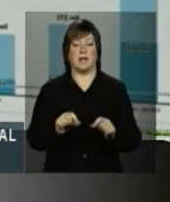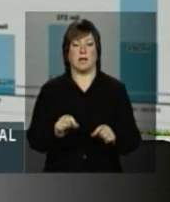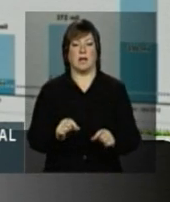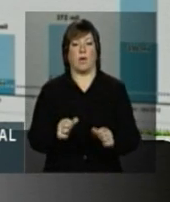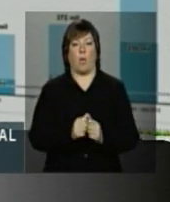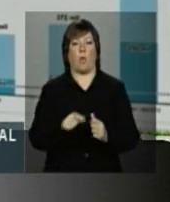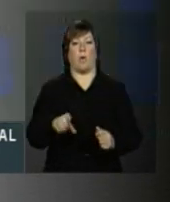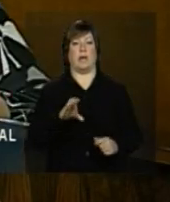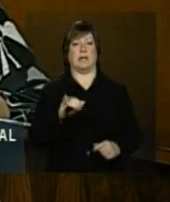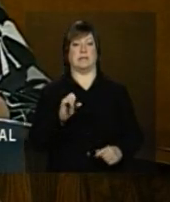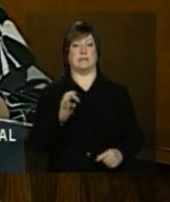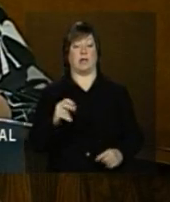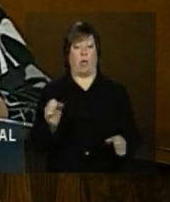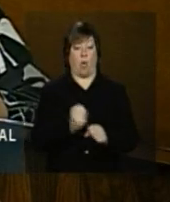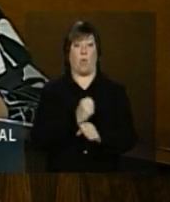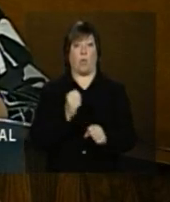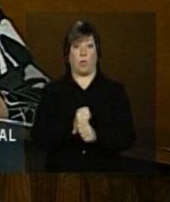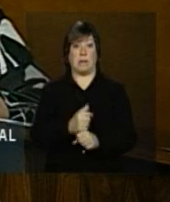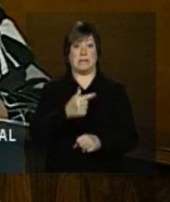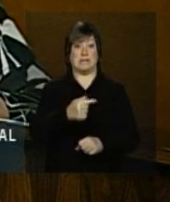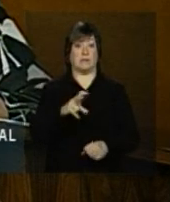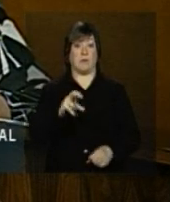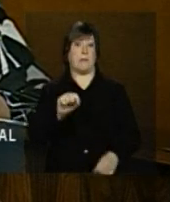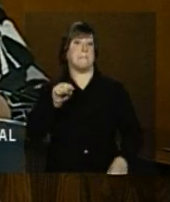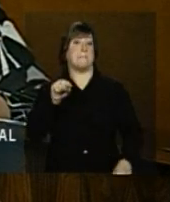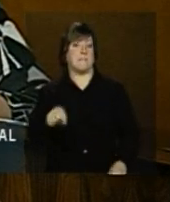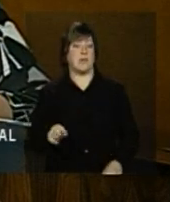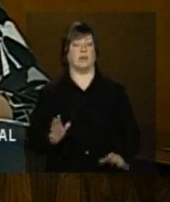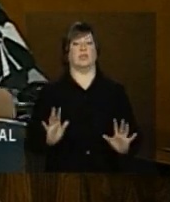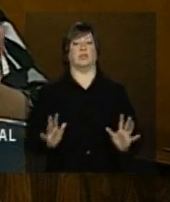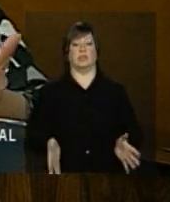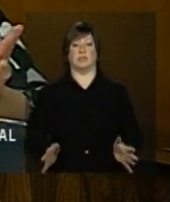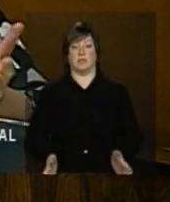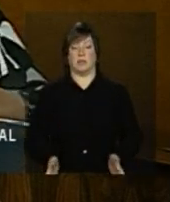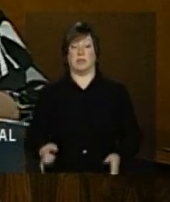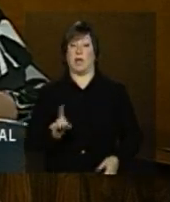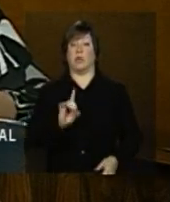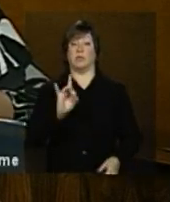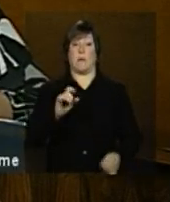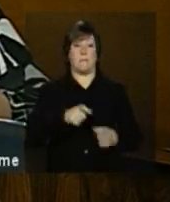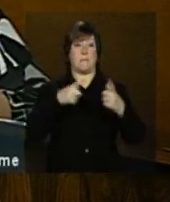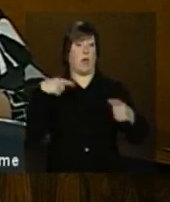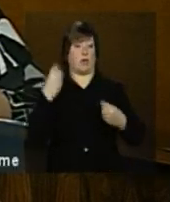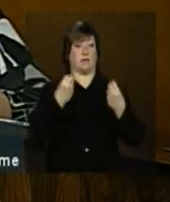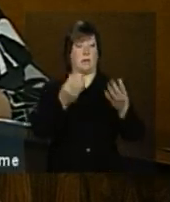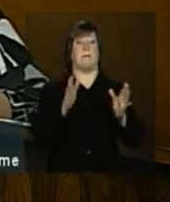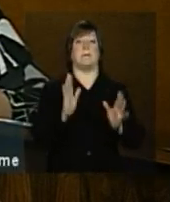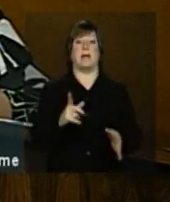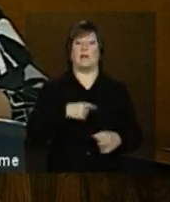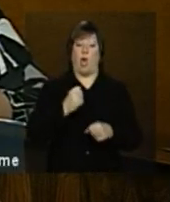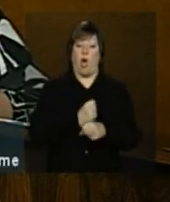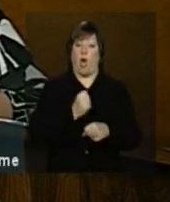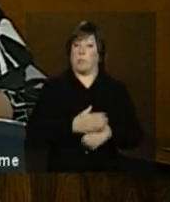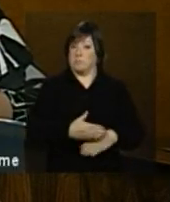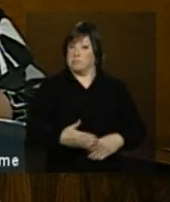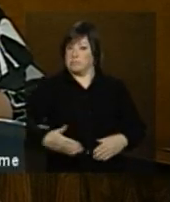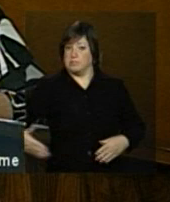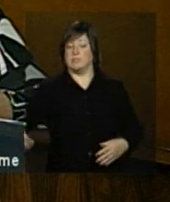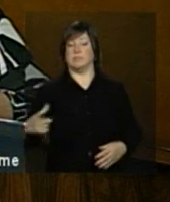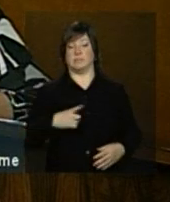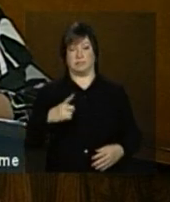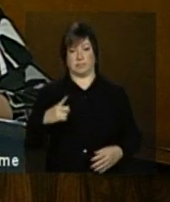as cisternas em construção com as 750.000 cisternas já não só a maioria entregues mas em construção